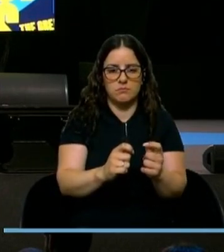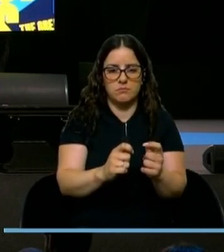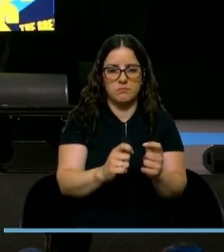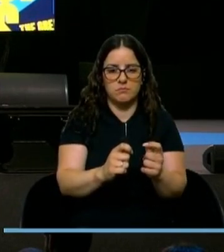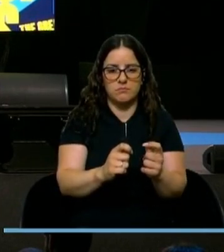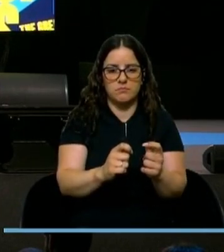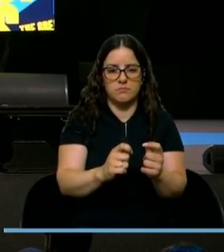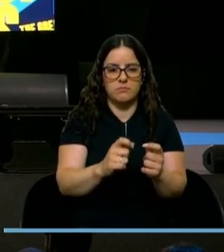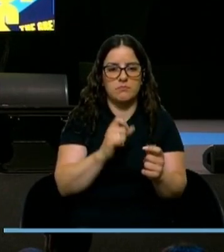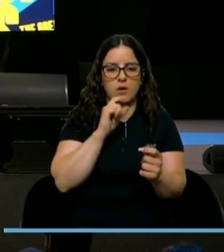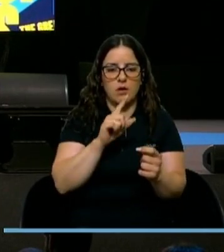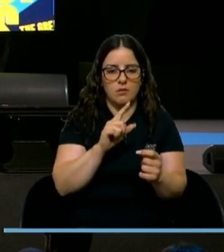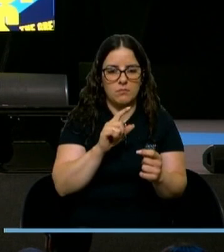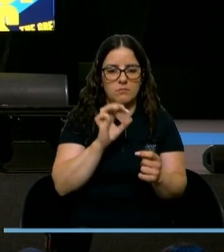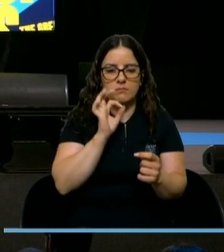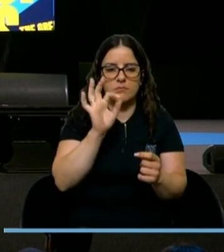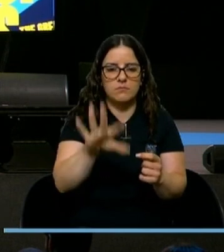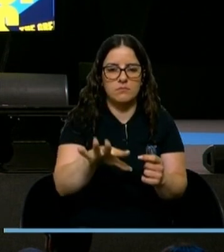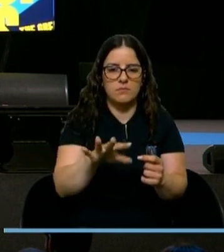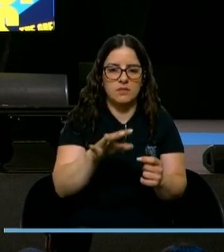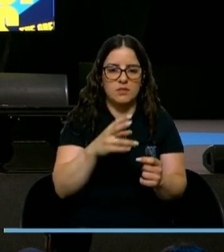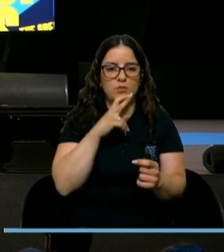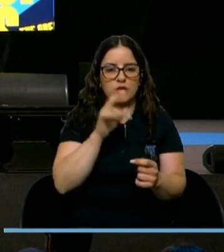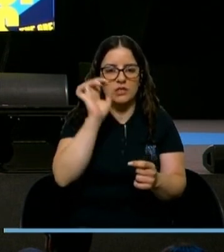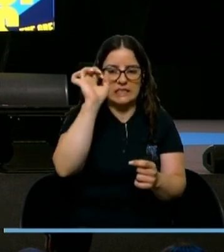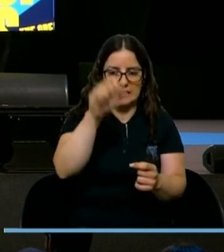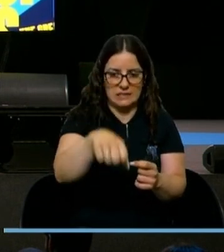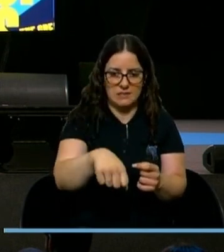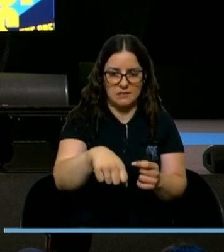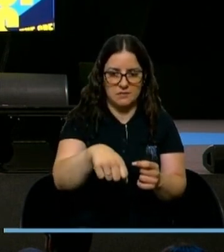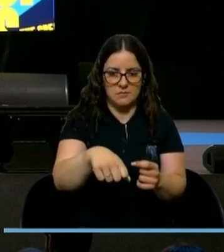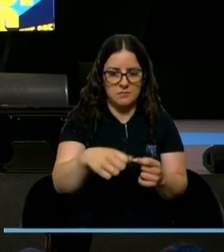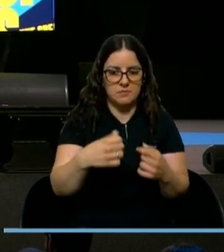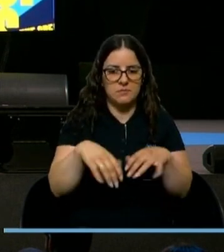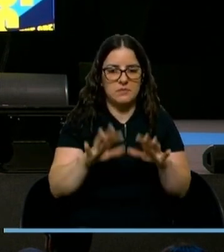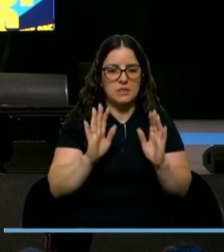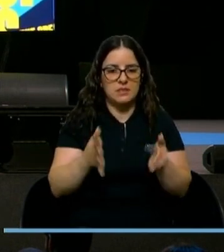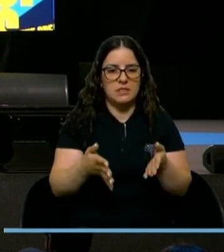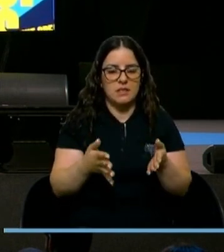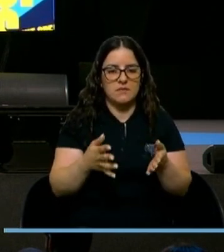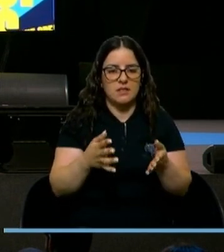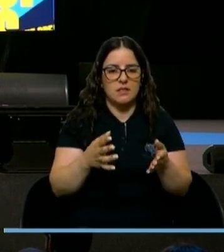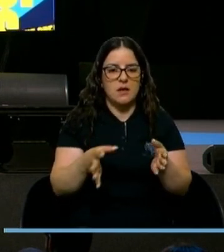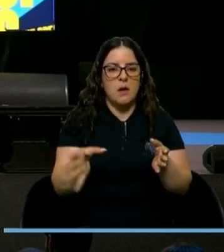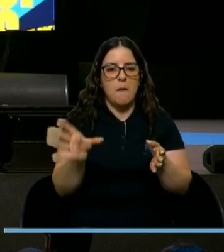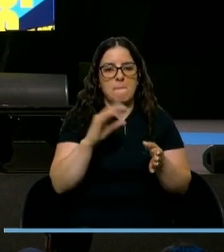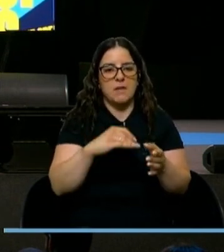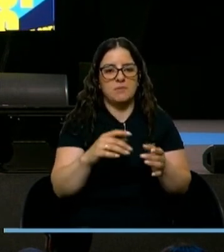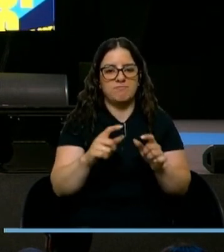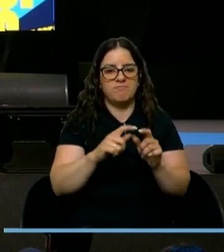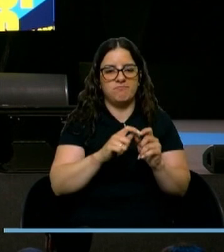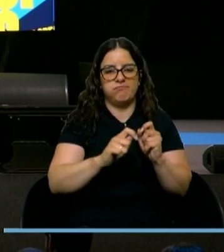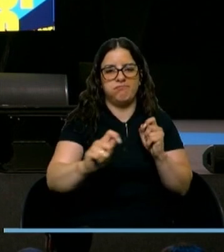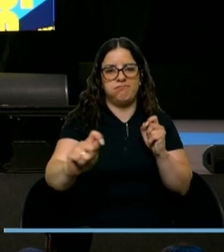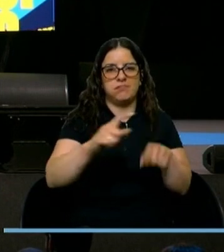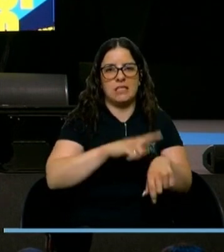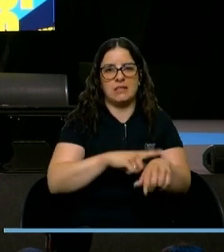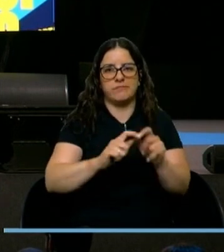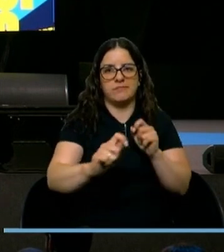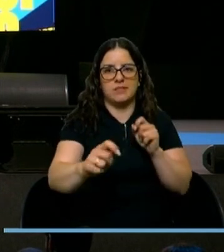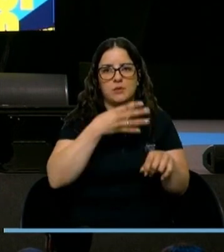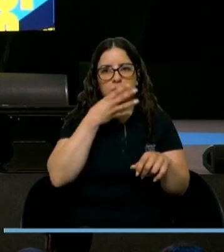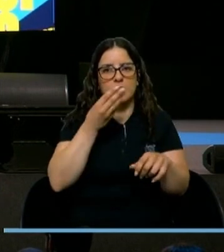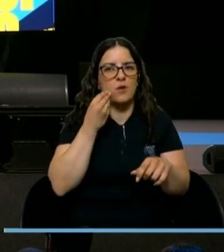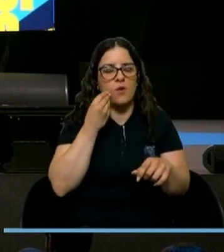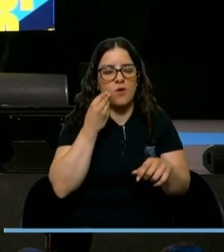Posso afiançar-vos que a resposta é sim, mas eu precisava de outro keynote inteiro para explicar como. Eu, como estamos